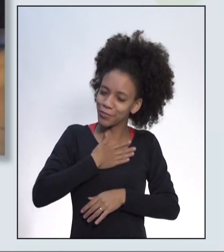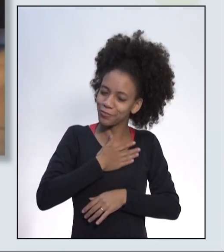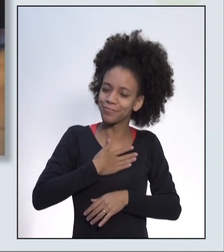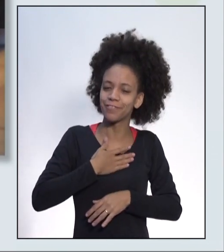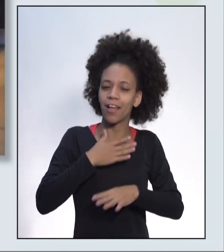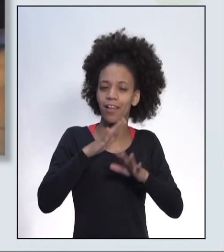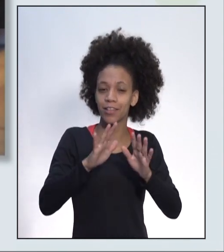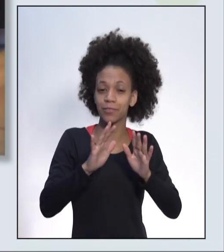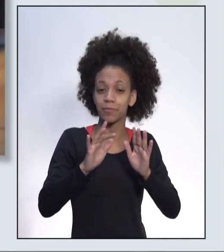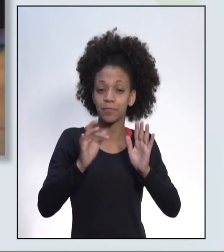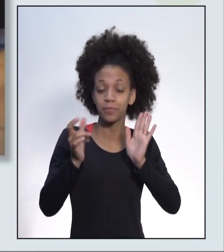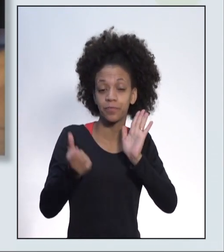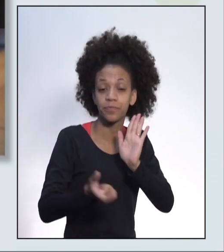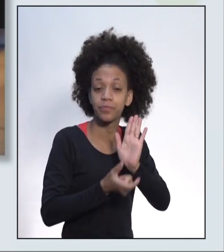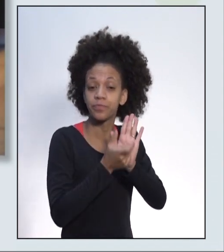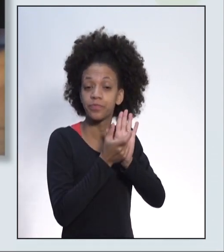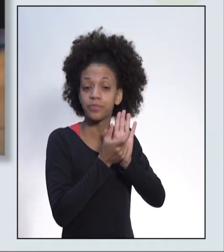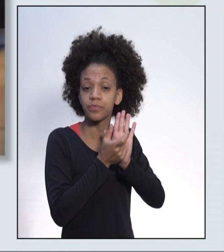Aqui,